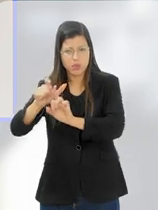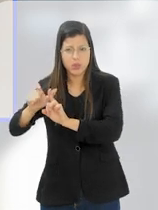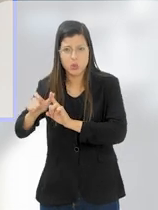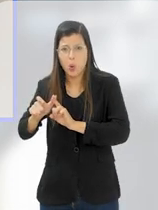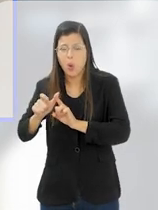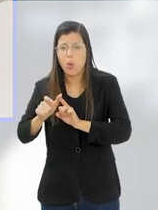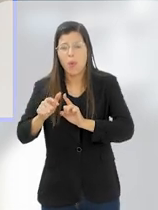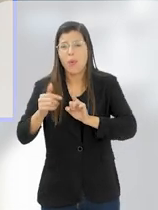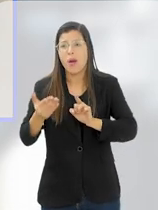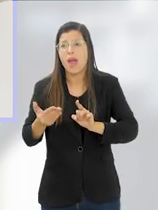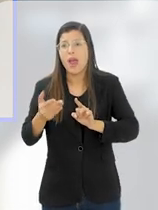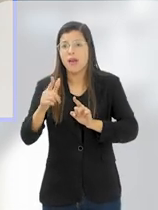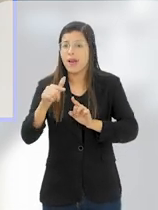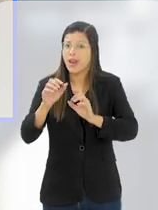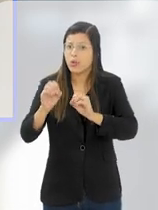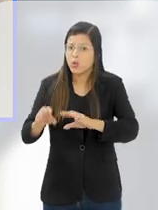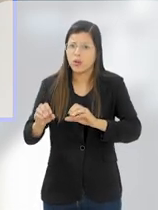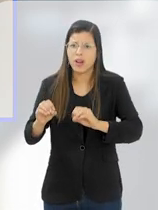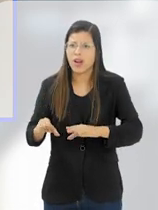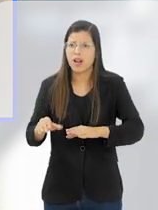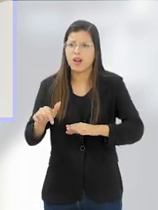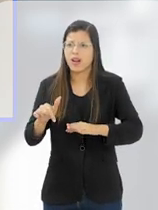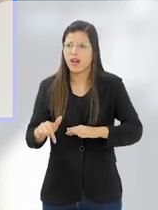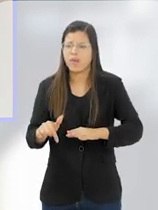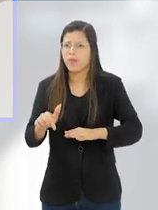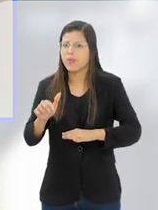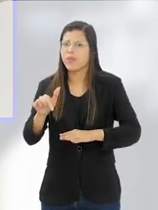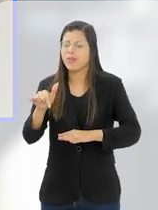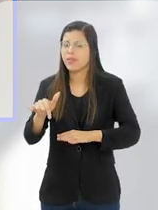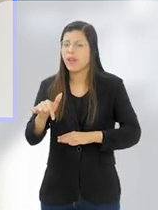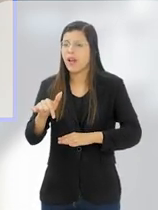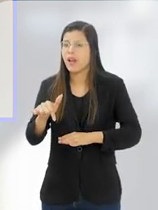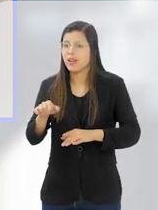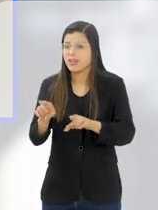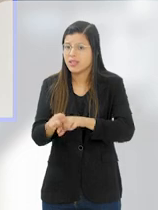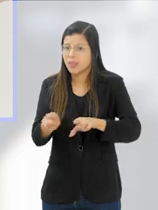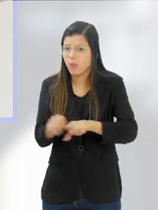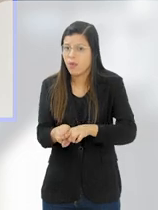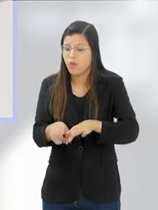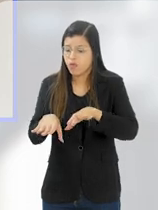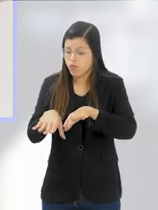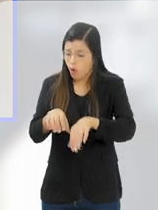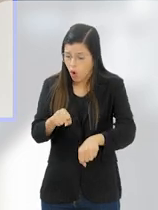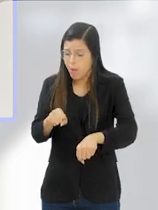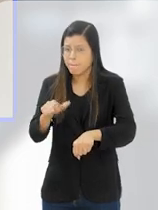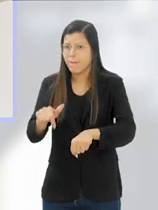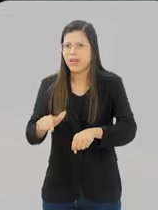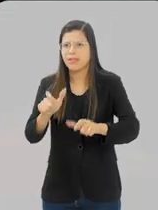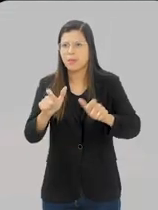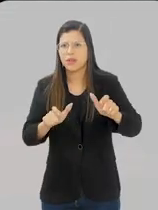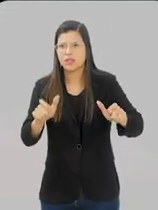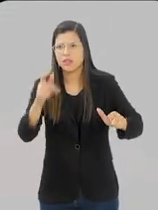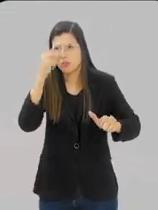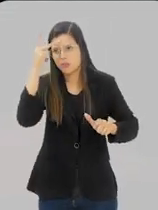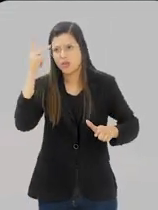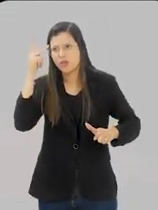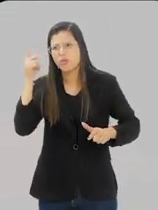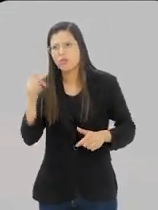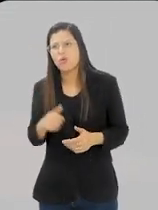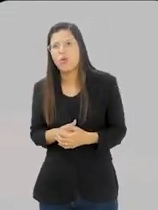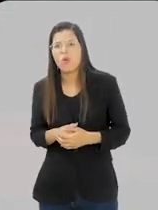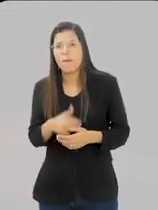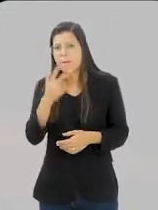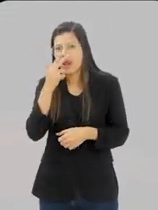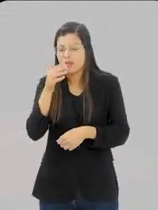sendo não só educada, isso não é entretenimento, gente. Ela não está sendo só educada, ela está sendo formada por essa gente. Isso é Corrompida, muito né?